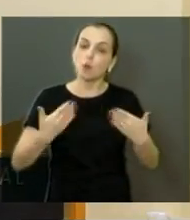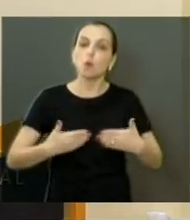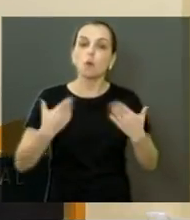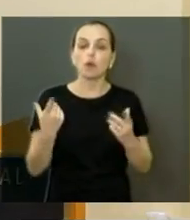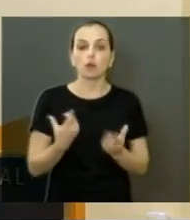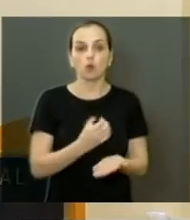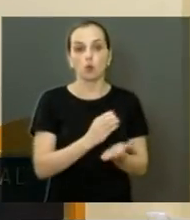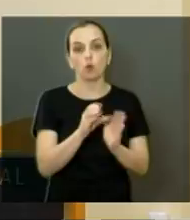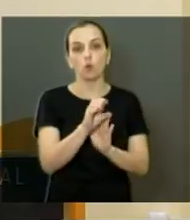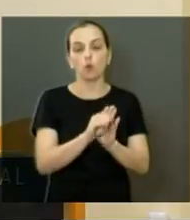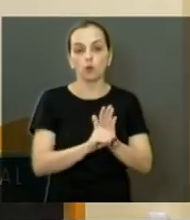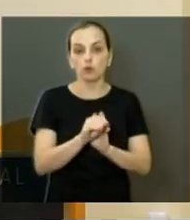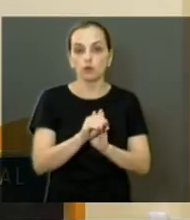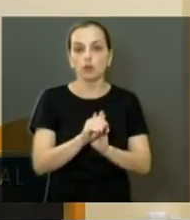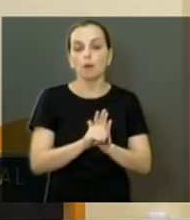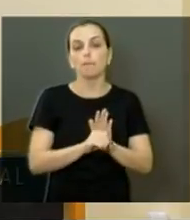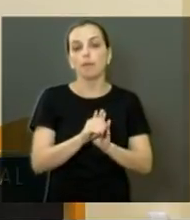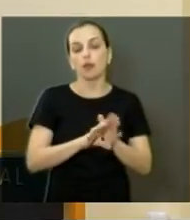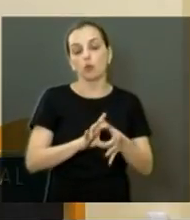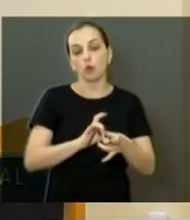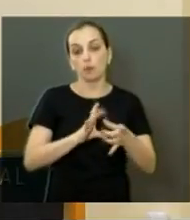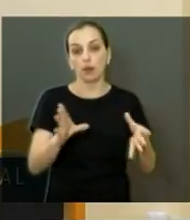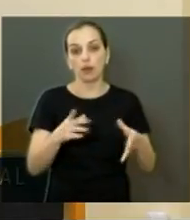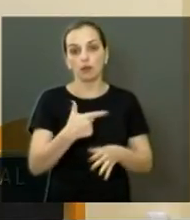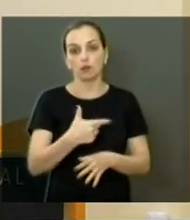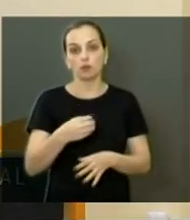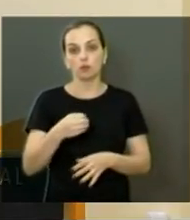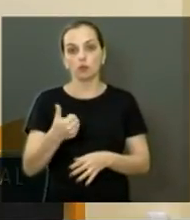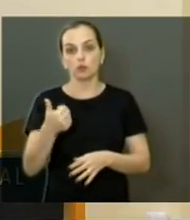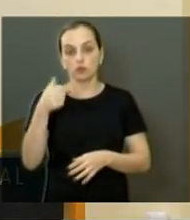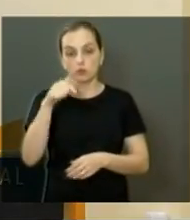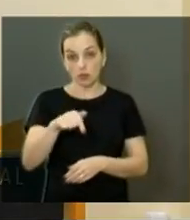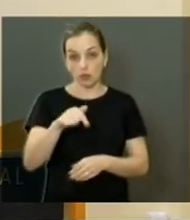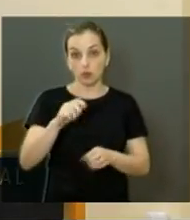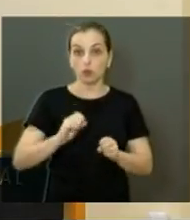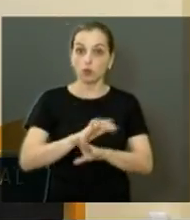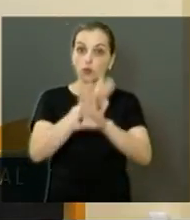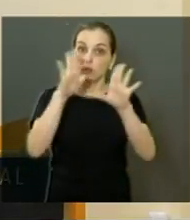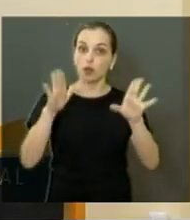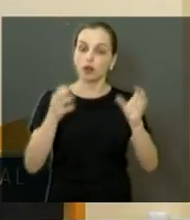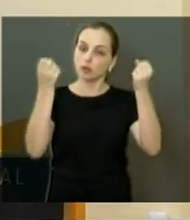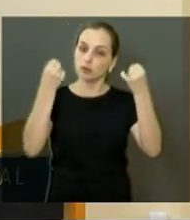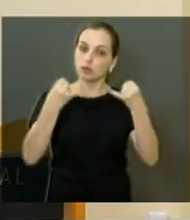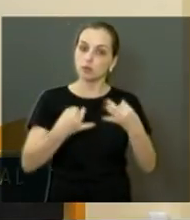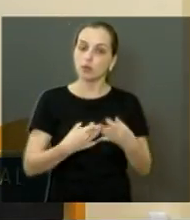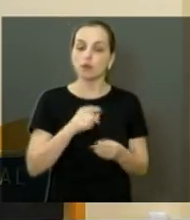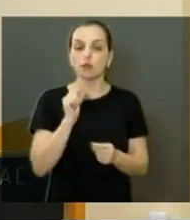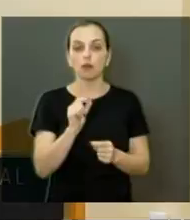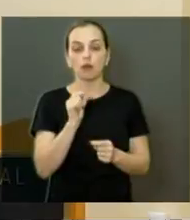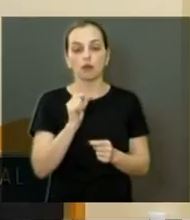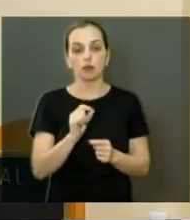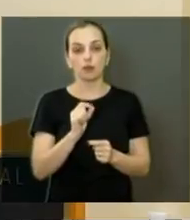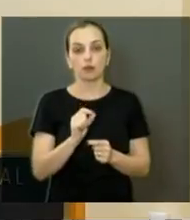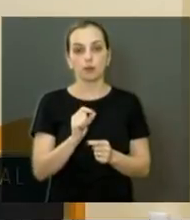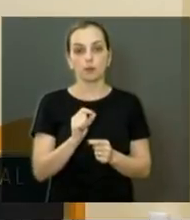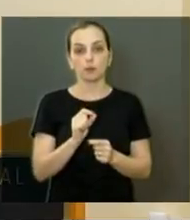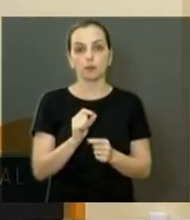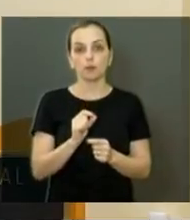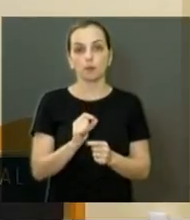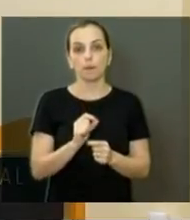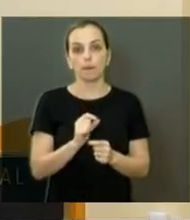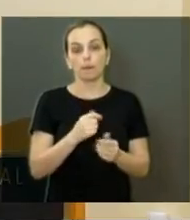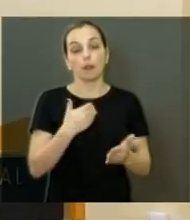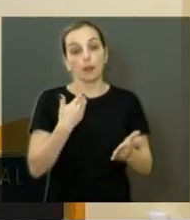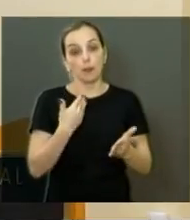orçamento liberado agora em 2017. Então, ela também esclarece que, por fim, informa que, excetuando-se as